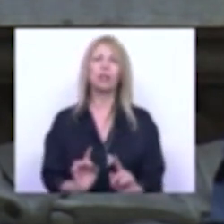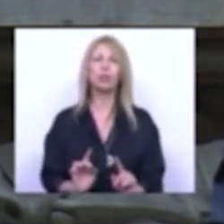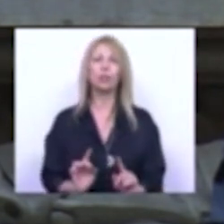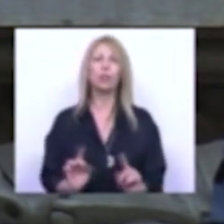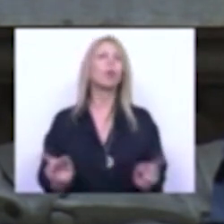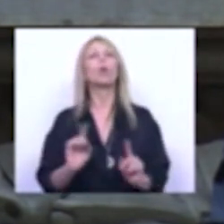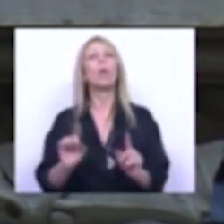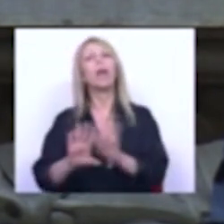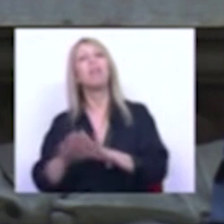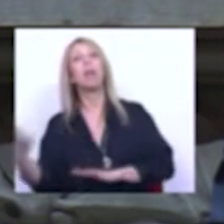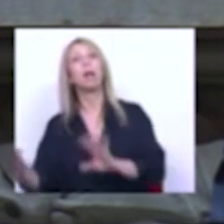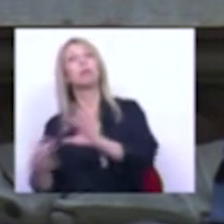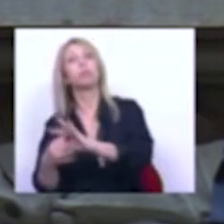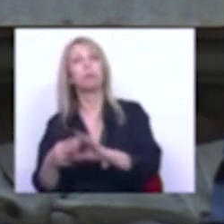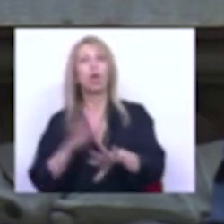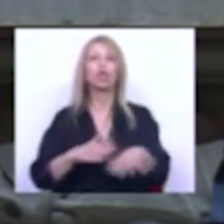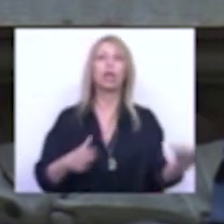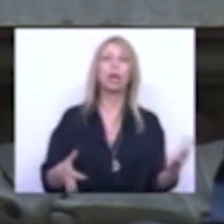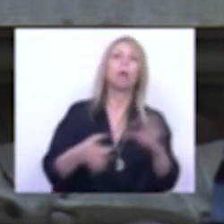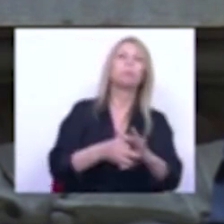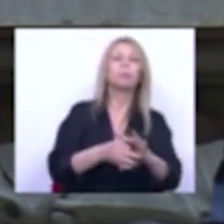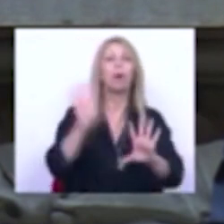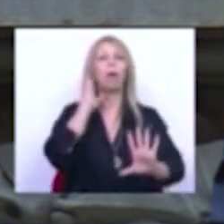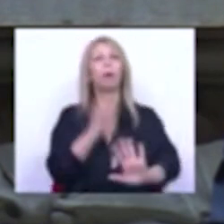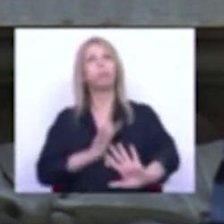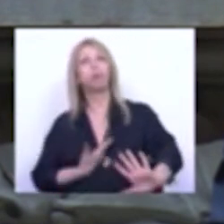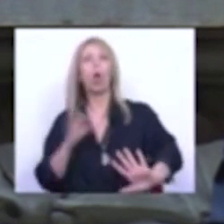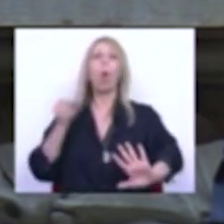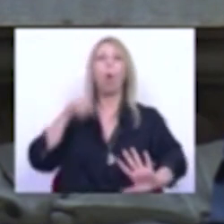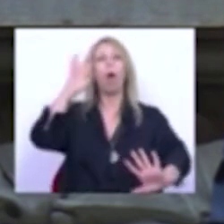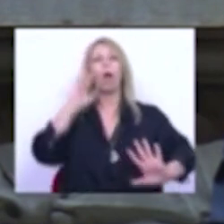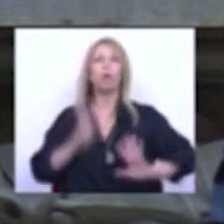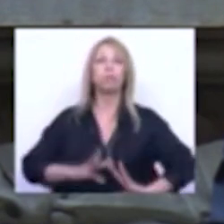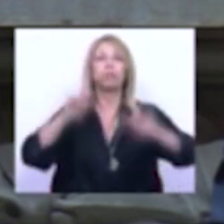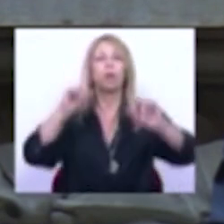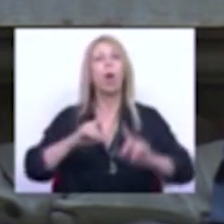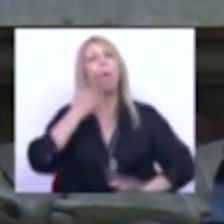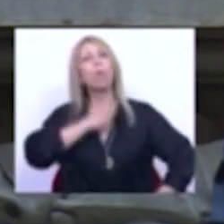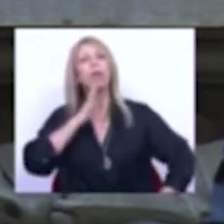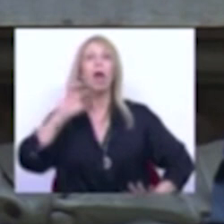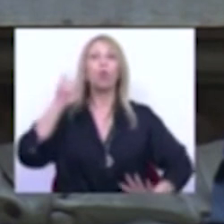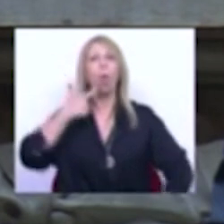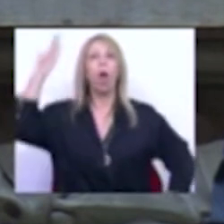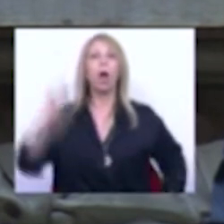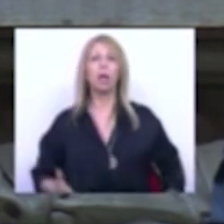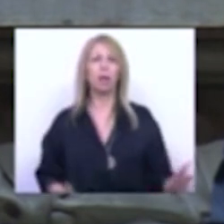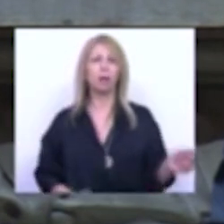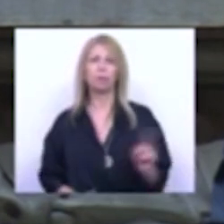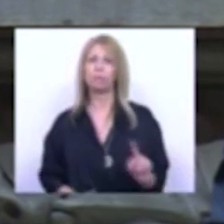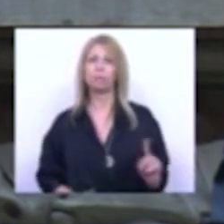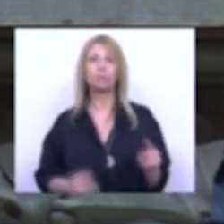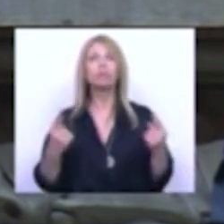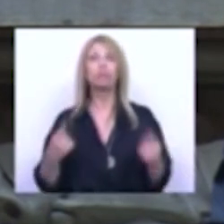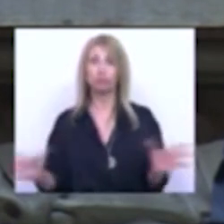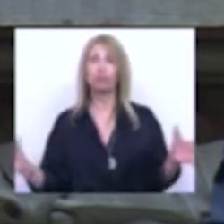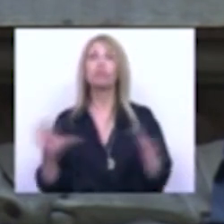de direita ou de esquerda, conservador ou progressista, moderado ou radical. É ser-se, pura e simplesmente,